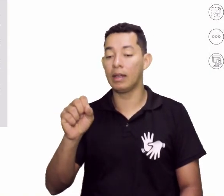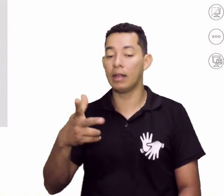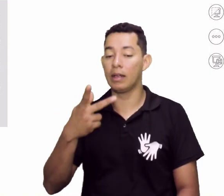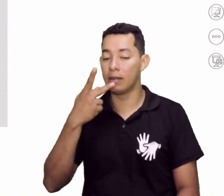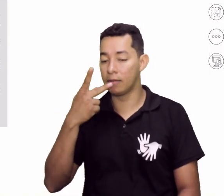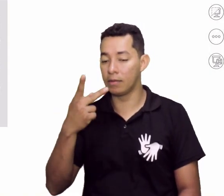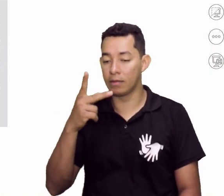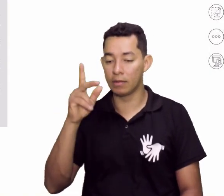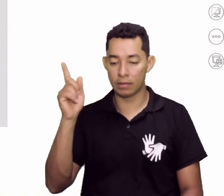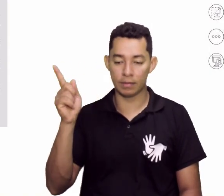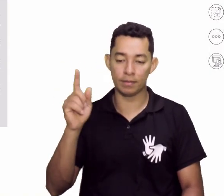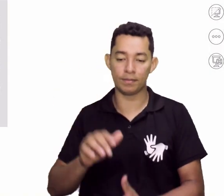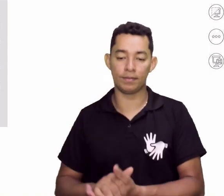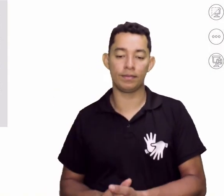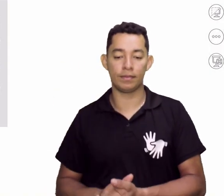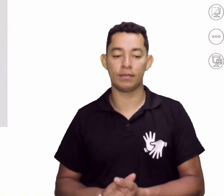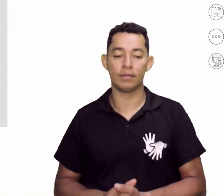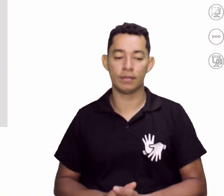Bauhaus, a sua música?